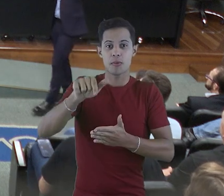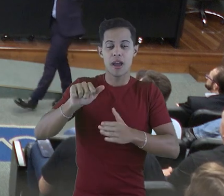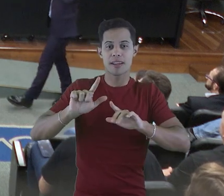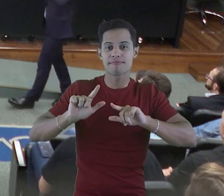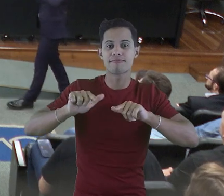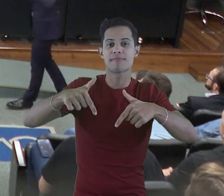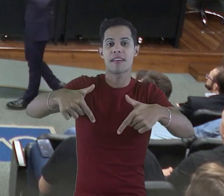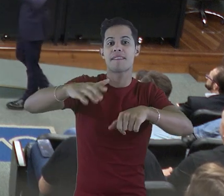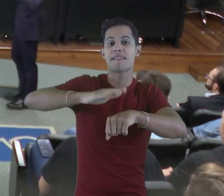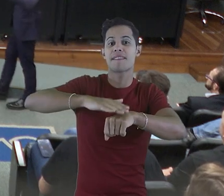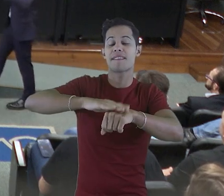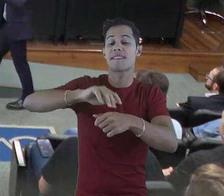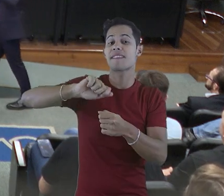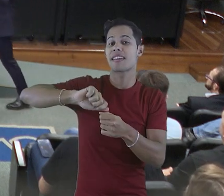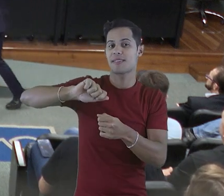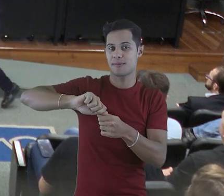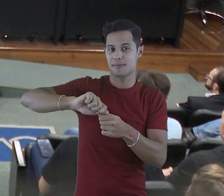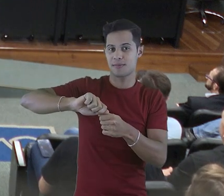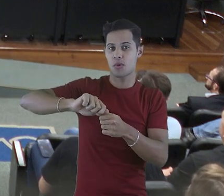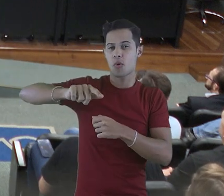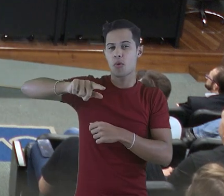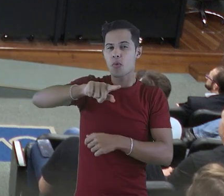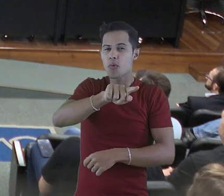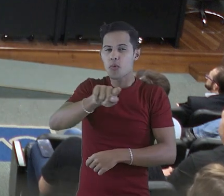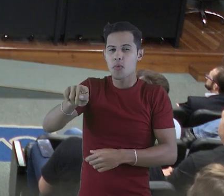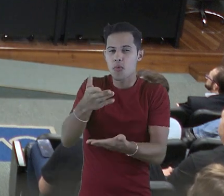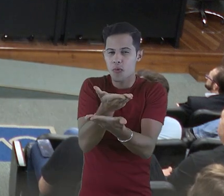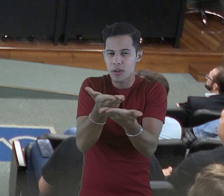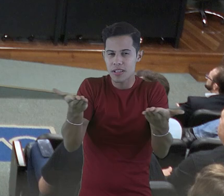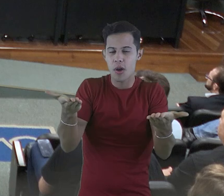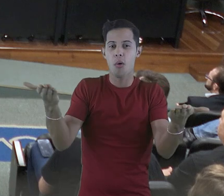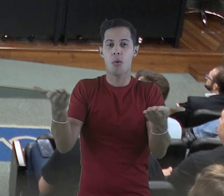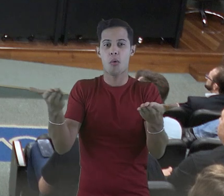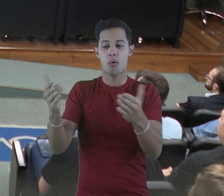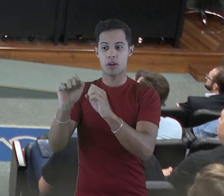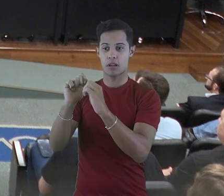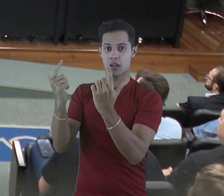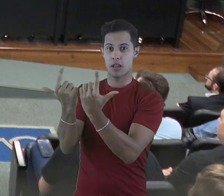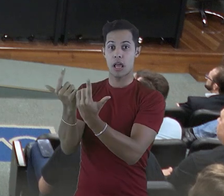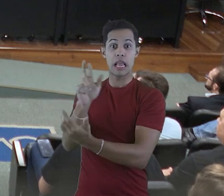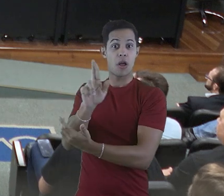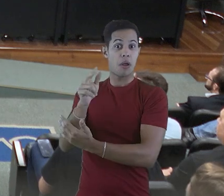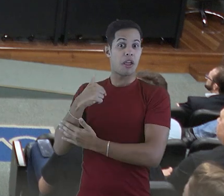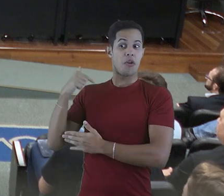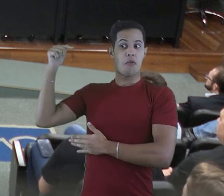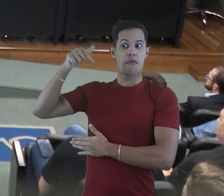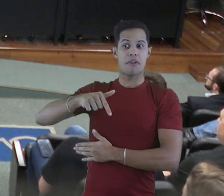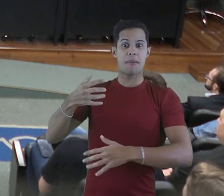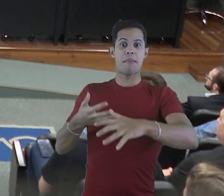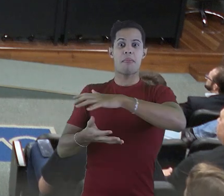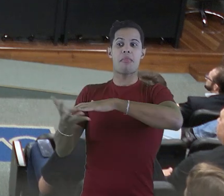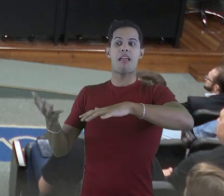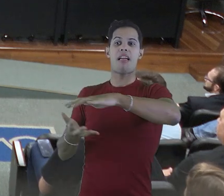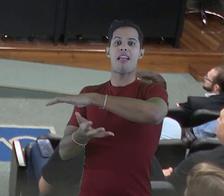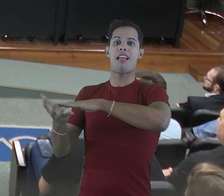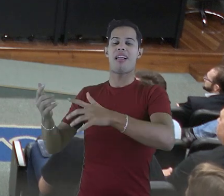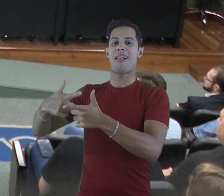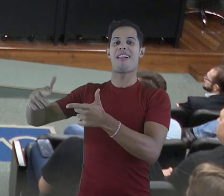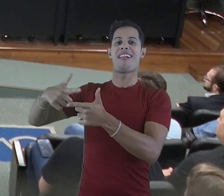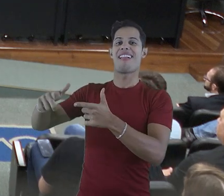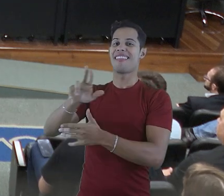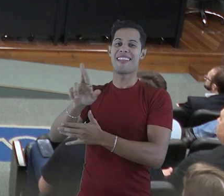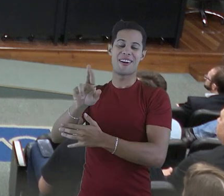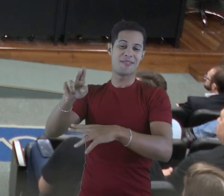vocês hoje na assembleia e veja eu não estou vindo aqui para criar o caos pelo amor de Deus é por isso que a gente está aqui é para a gente